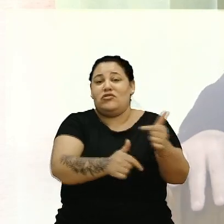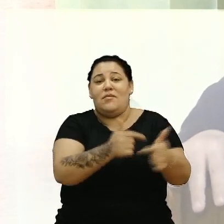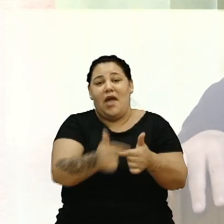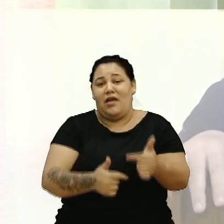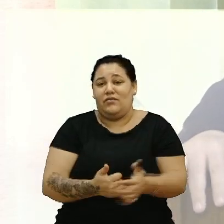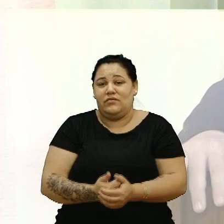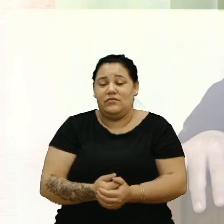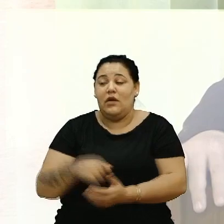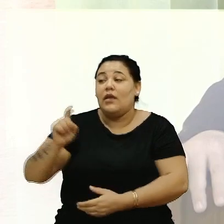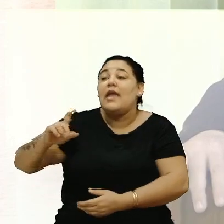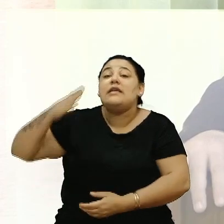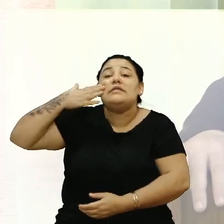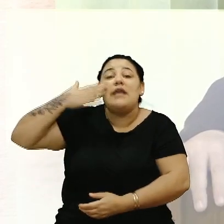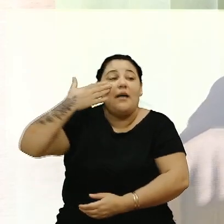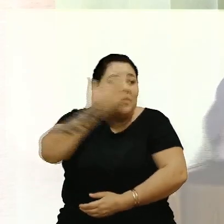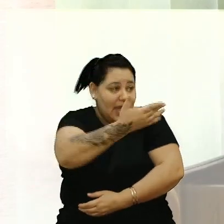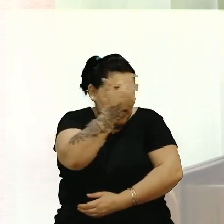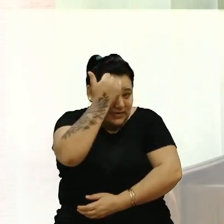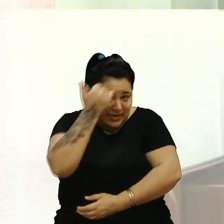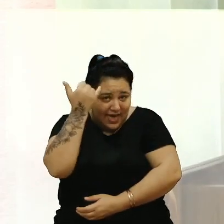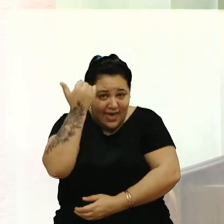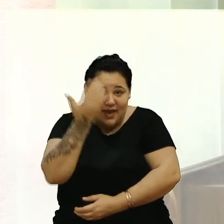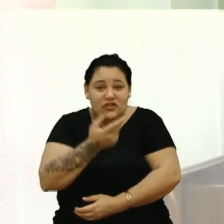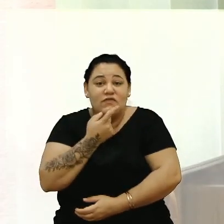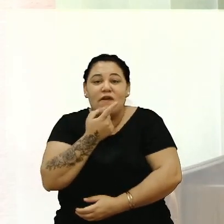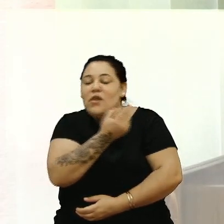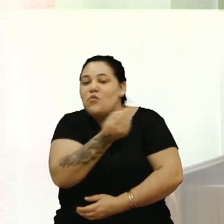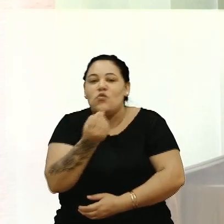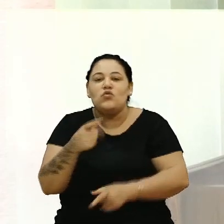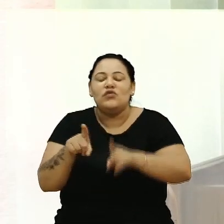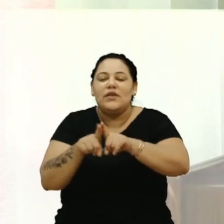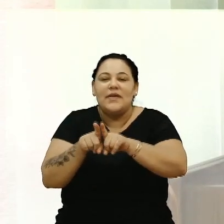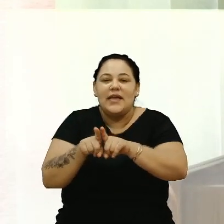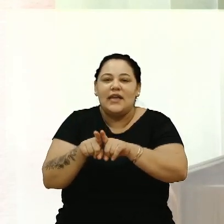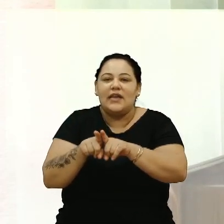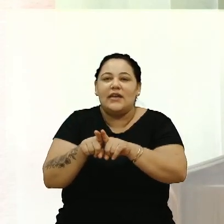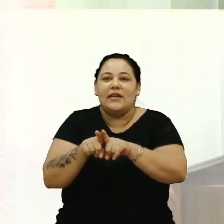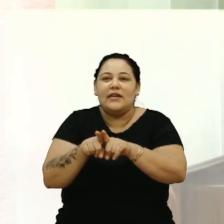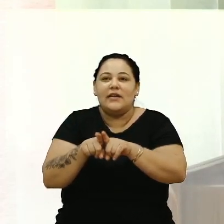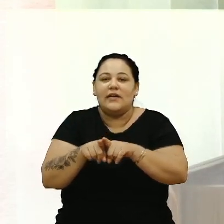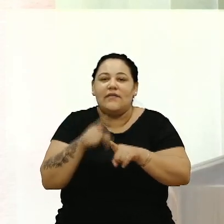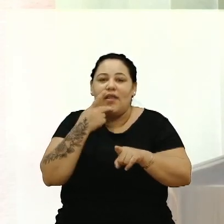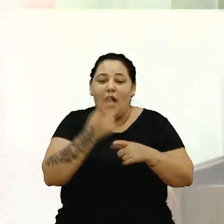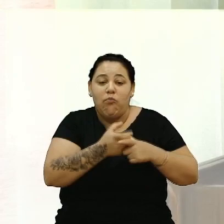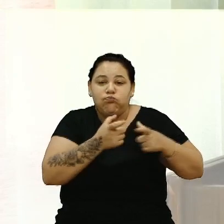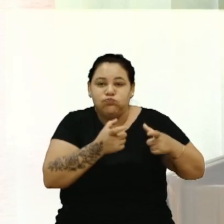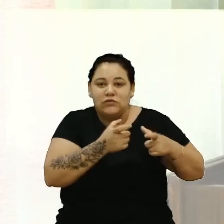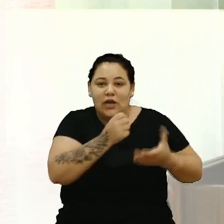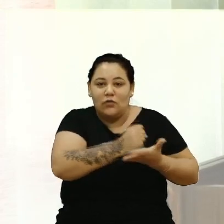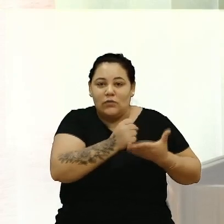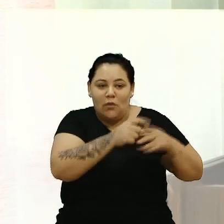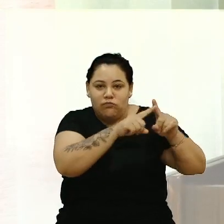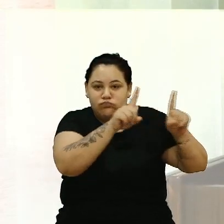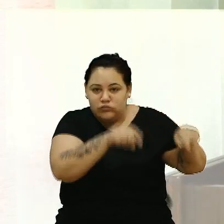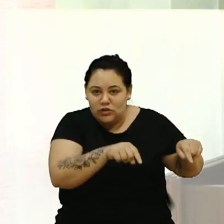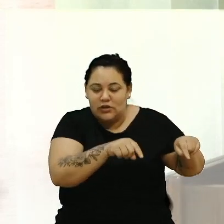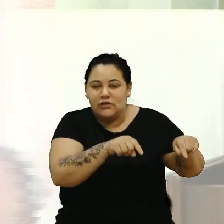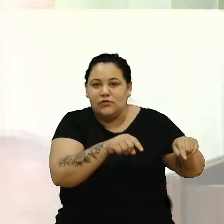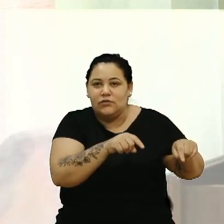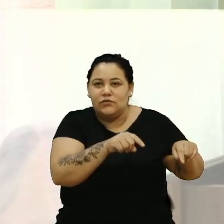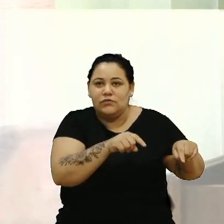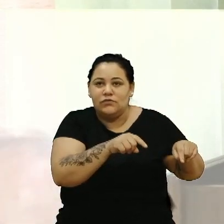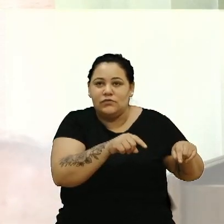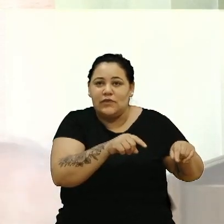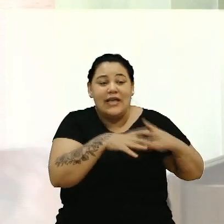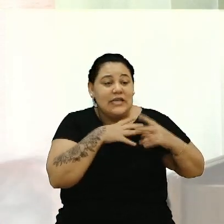vereador D'Ambrós, a gente fala muito na questão da aumentar as equipes da Secretaria de Obras, mas quem sabe agora chegou